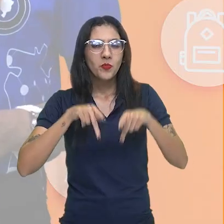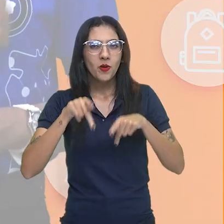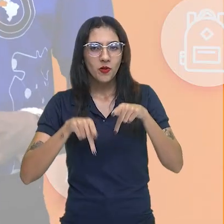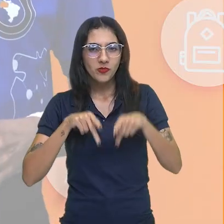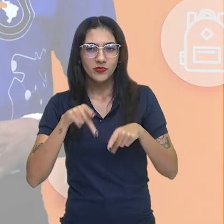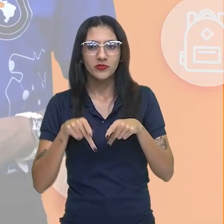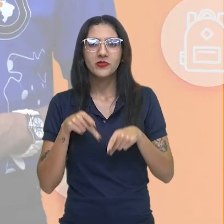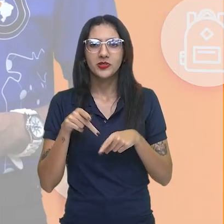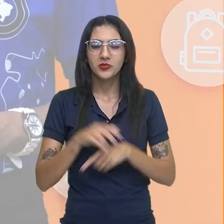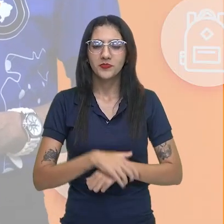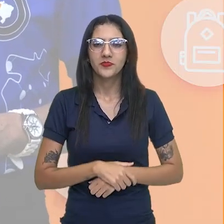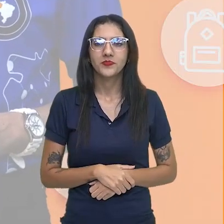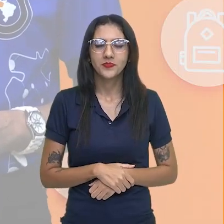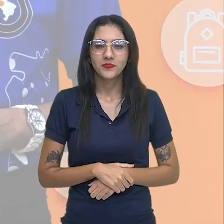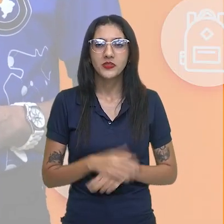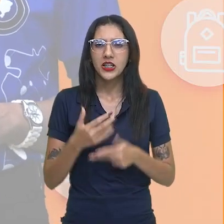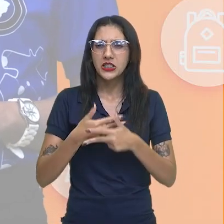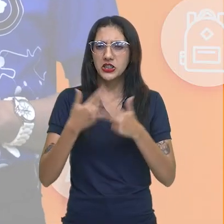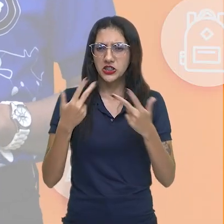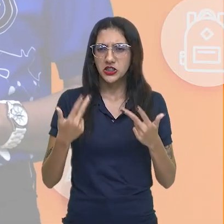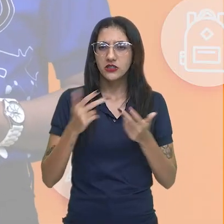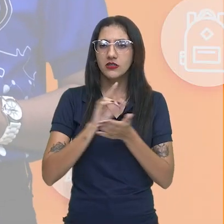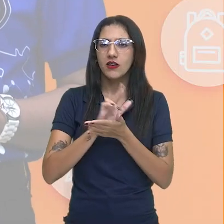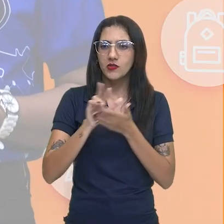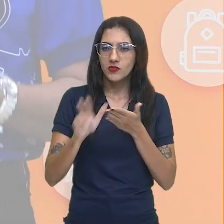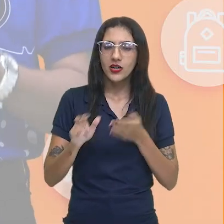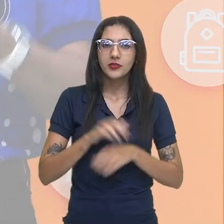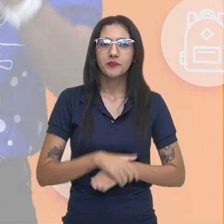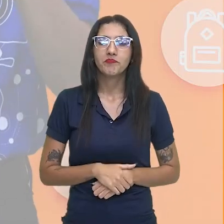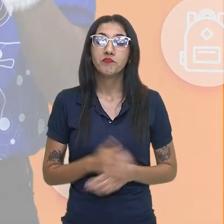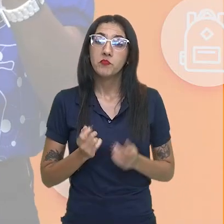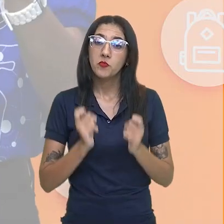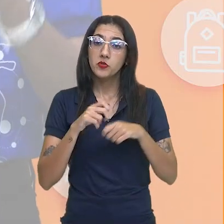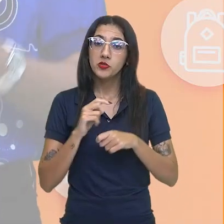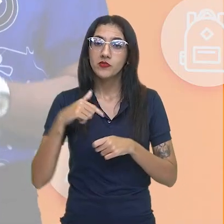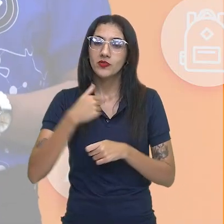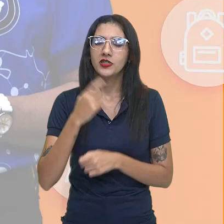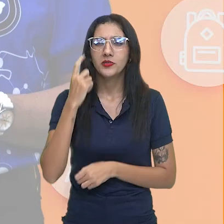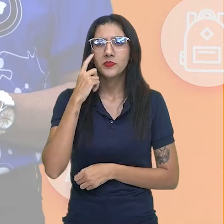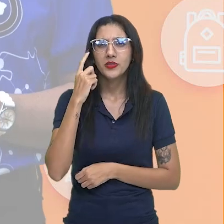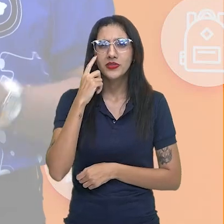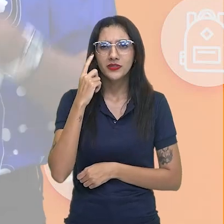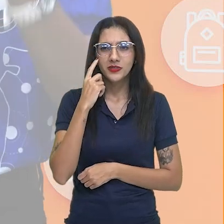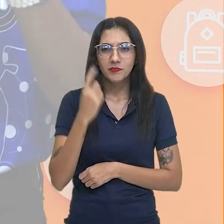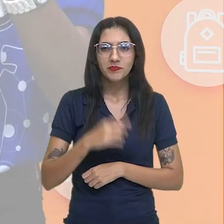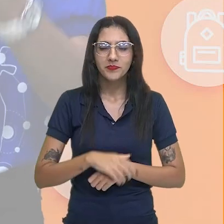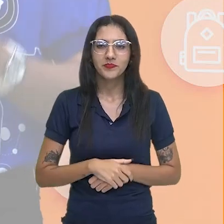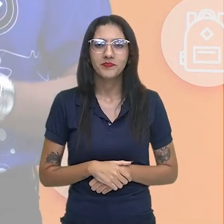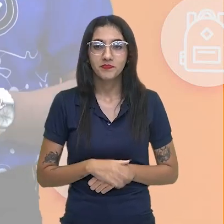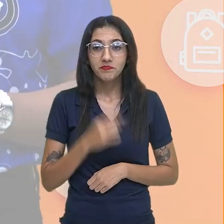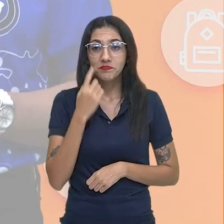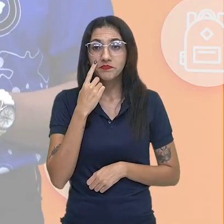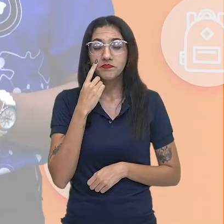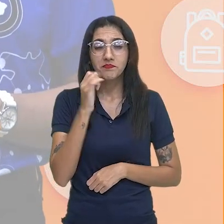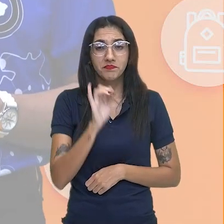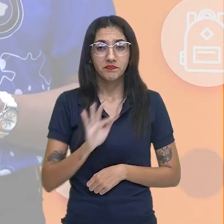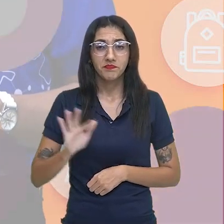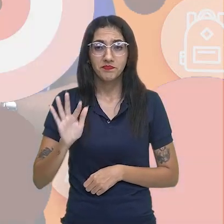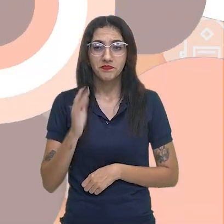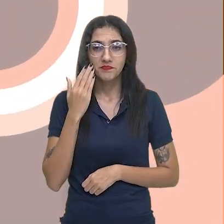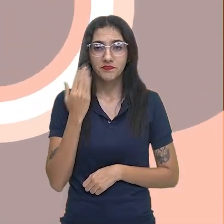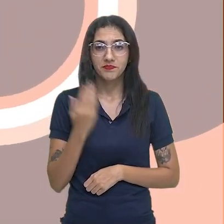essas diversas etnias. E nós podemos pensar isso aí através da imagem que vamos ver a partir de